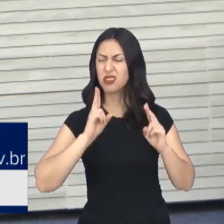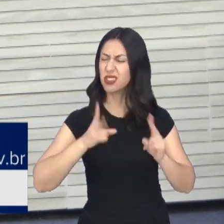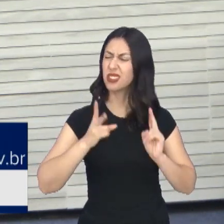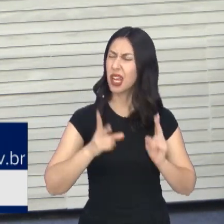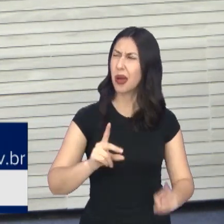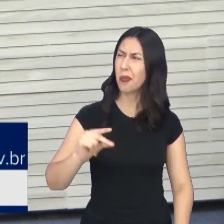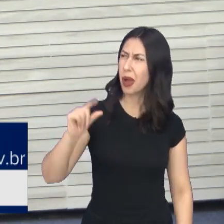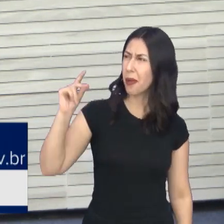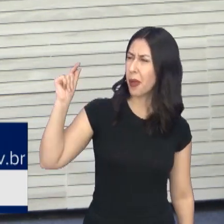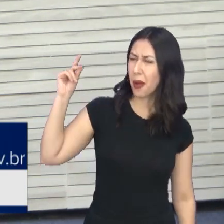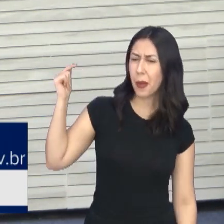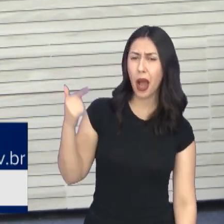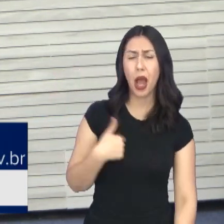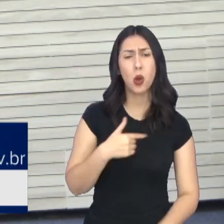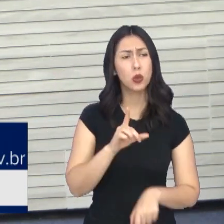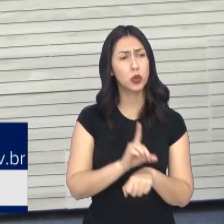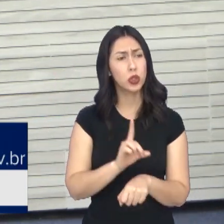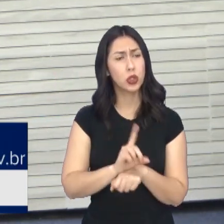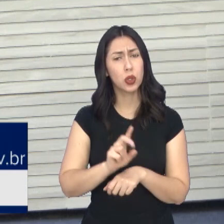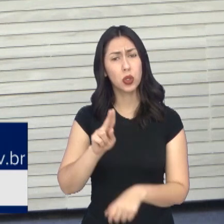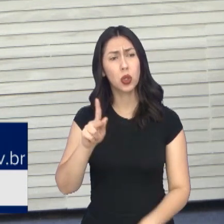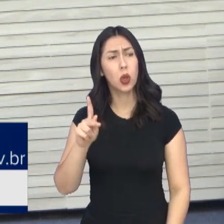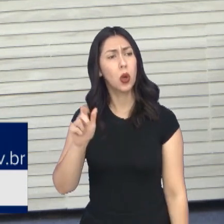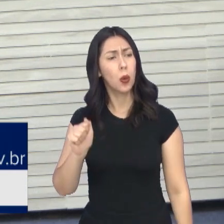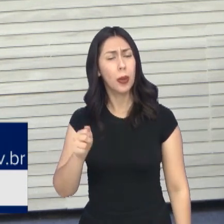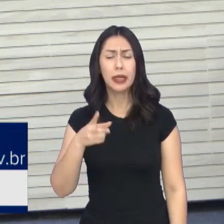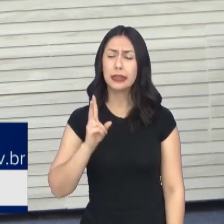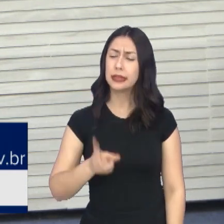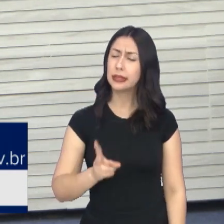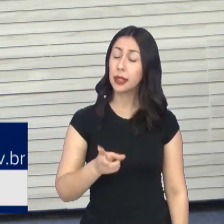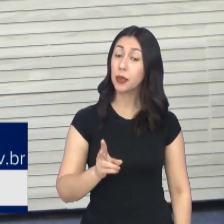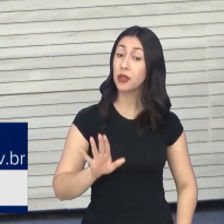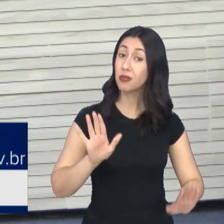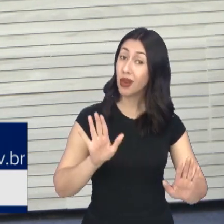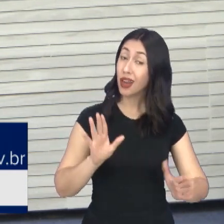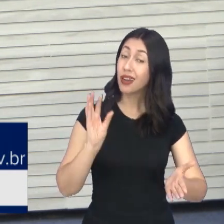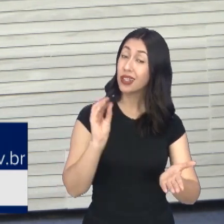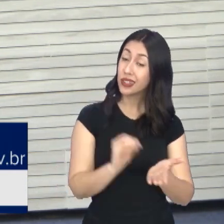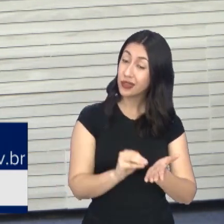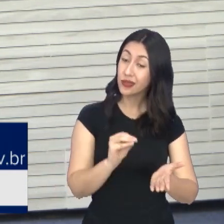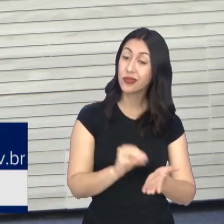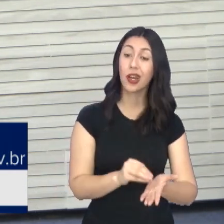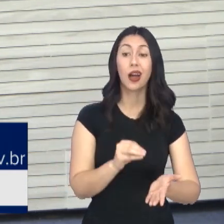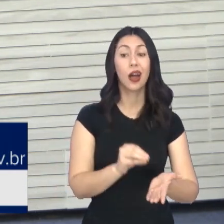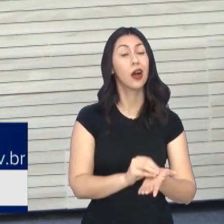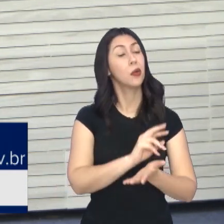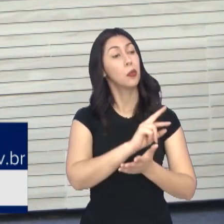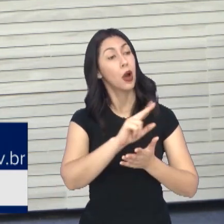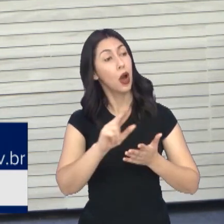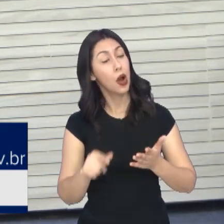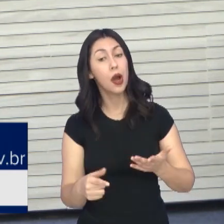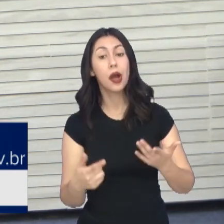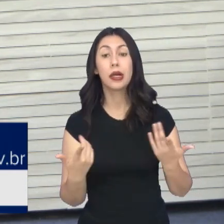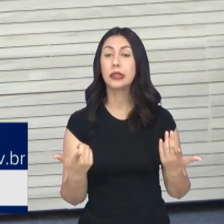era diretor do UPA Norte, sempre fez, mas ainda falta muita coisa para a Norte. E aí tem Canindu 1, 2,